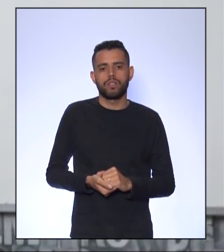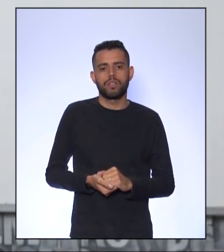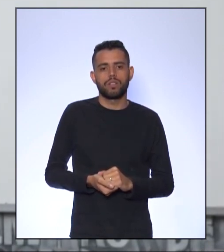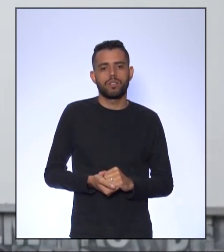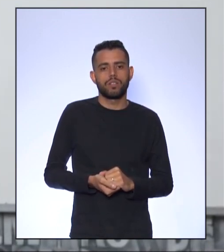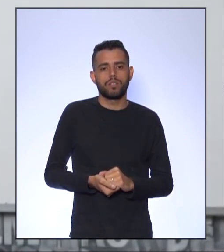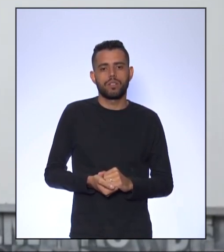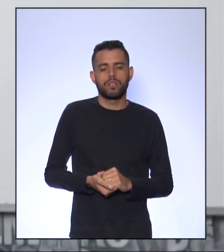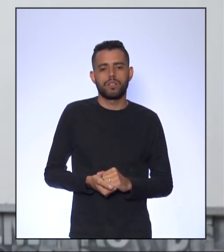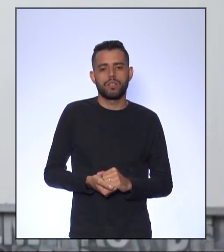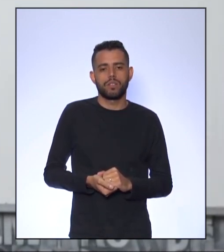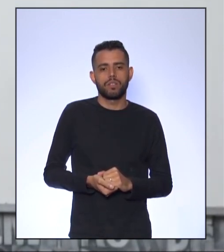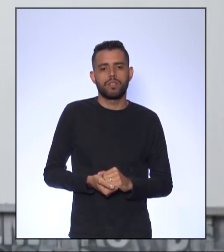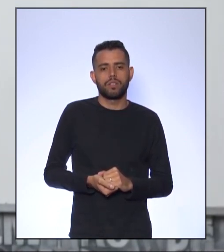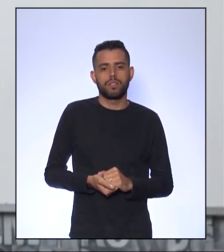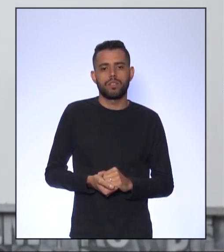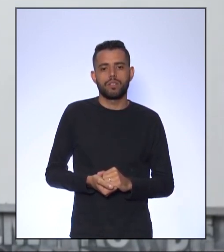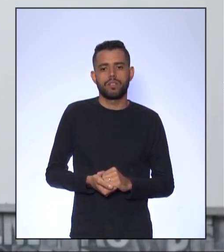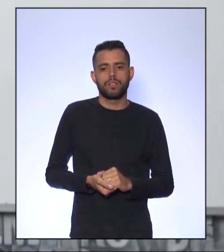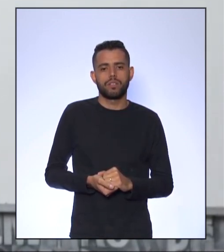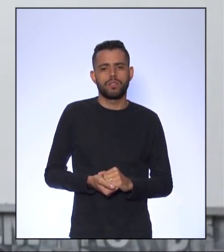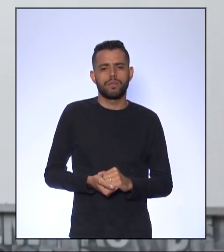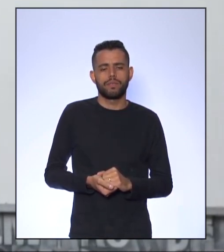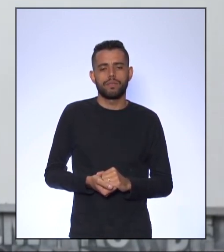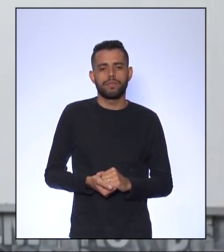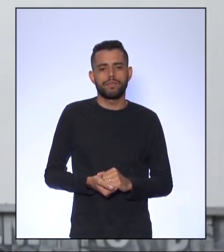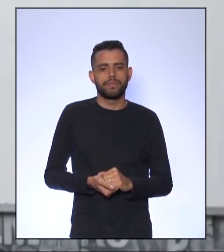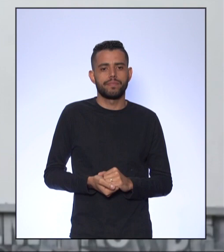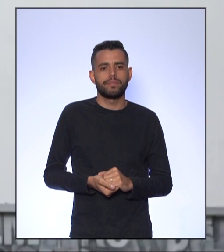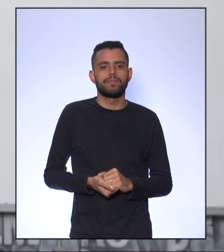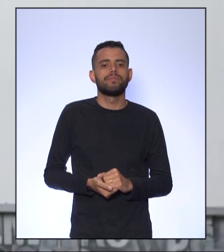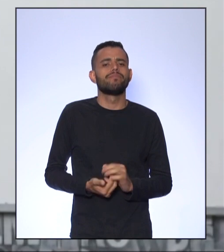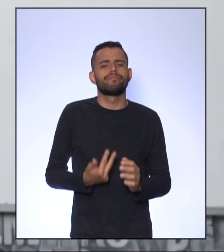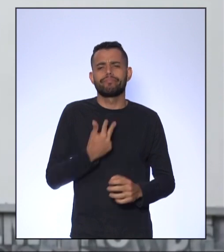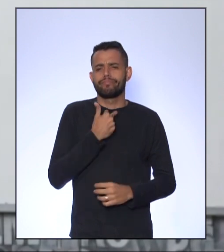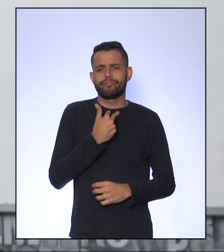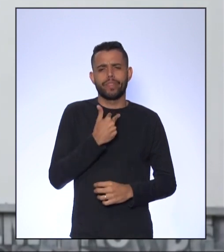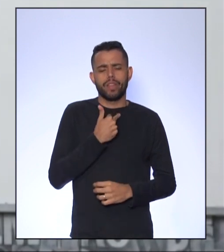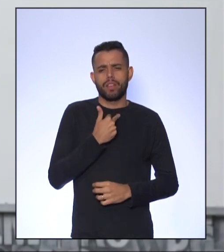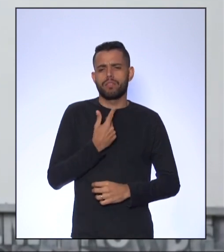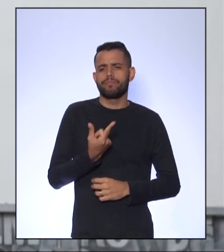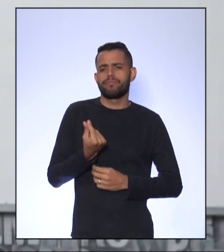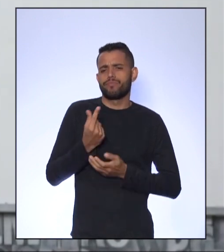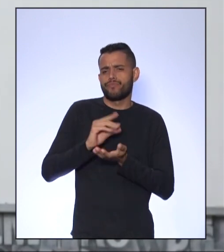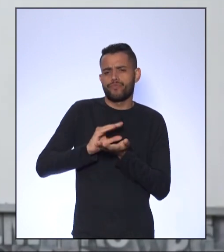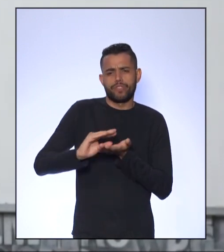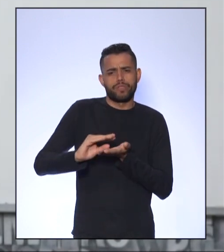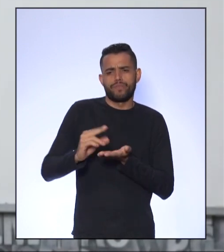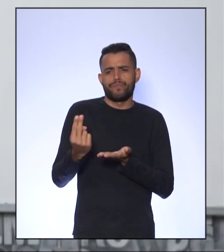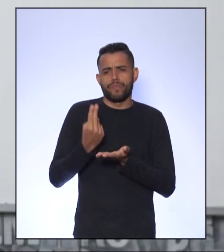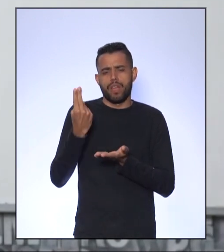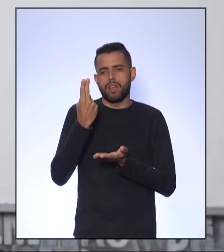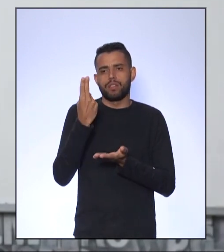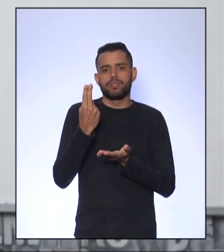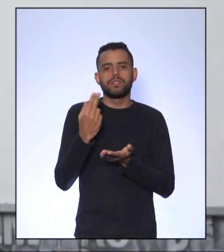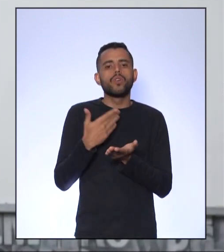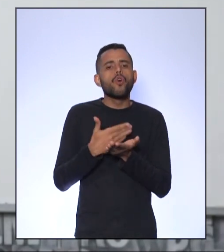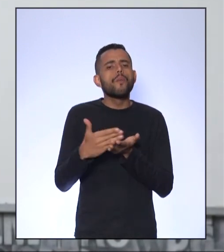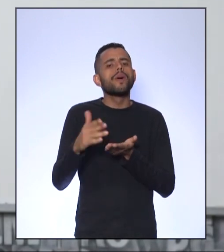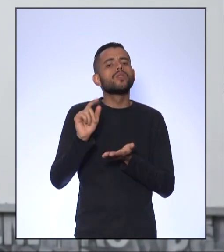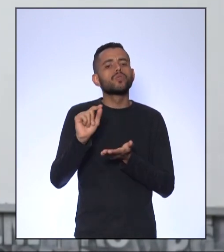Burguesia enriquecida. Não tem onde investir capital, começa a fazer